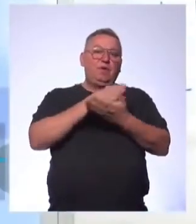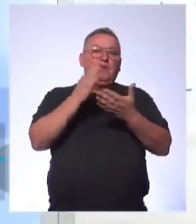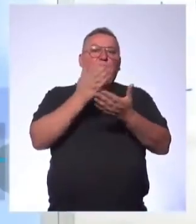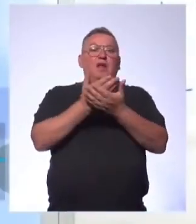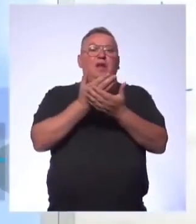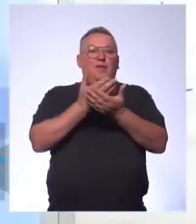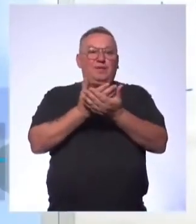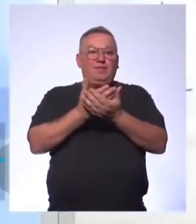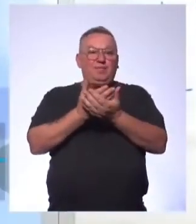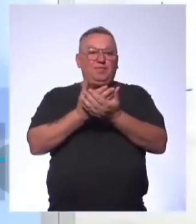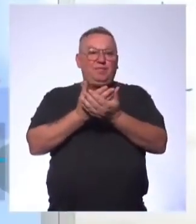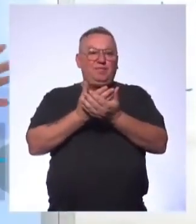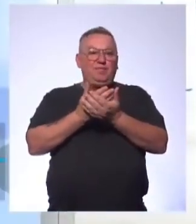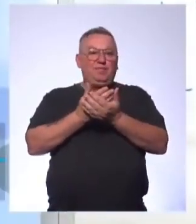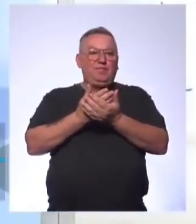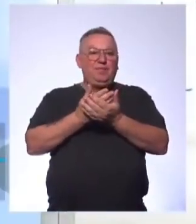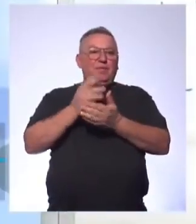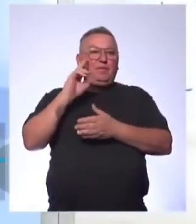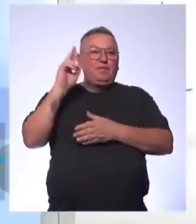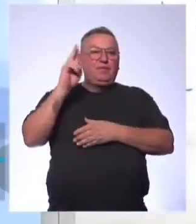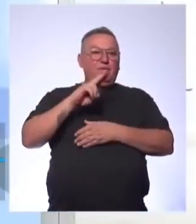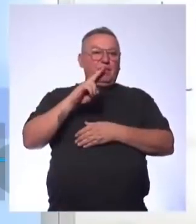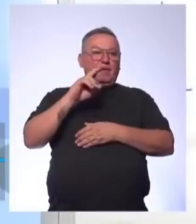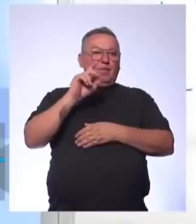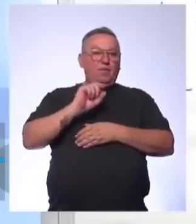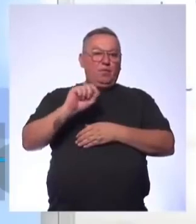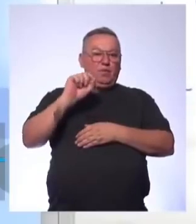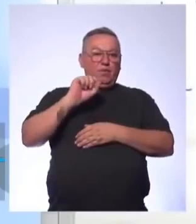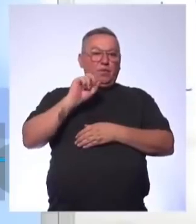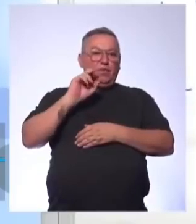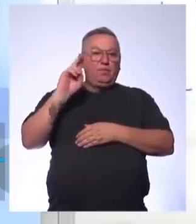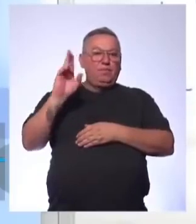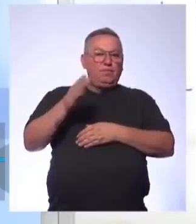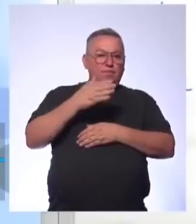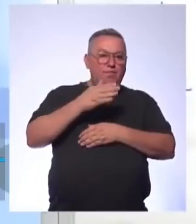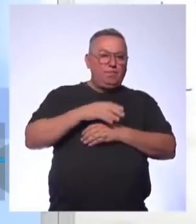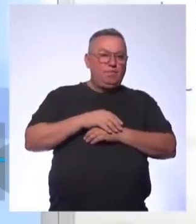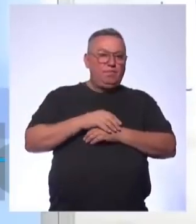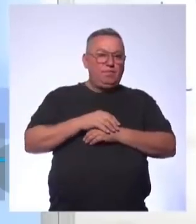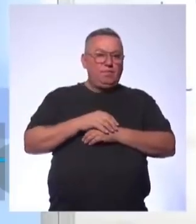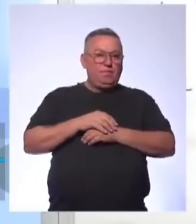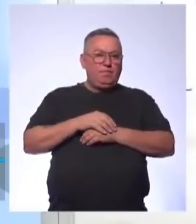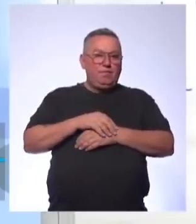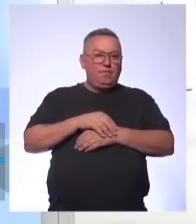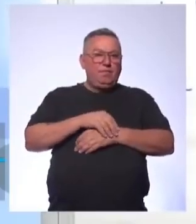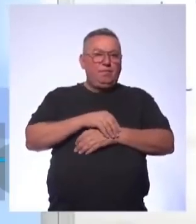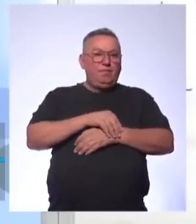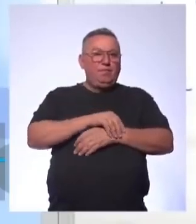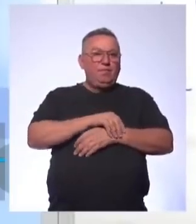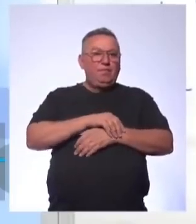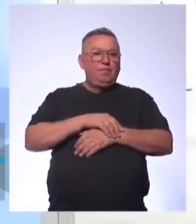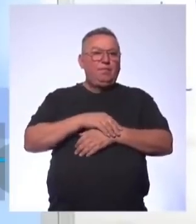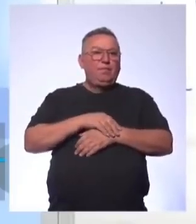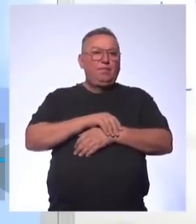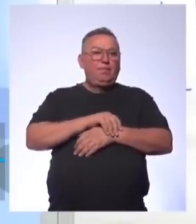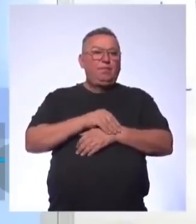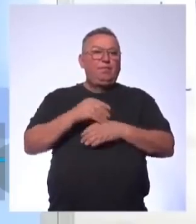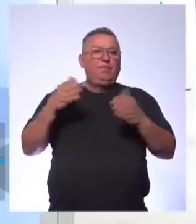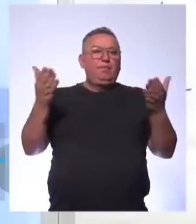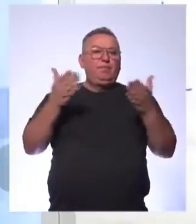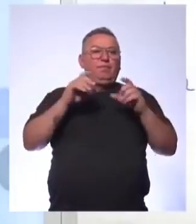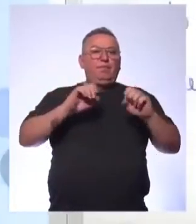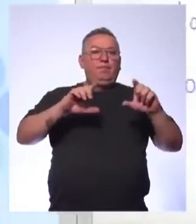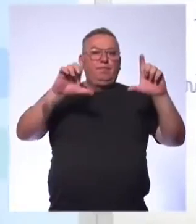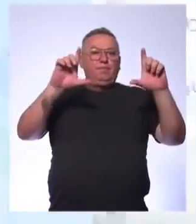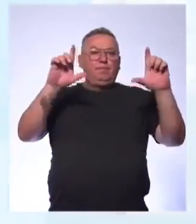nossa aula. Então, ali, né, a gente já viu ali, pode passar o próximo slide, pode passar o próximo também. Agora vai para a tela